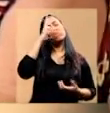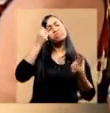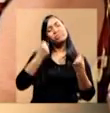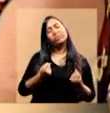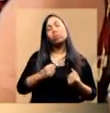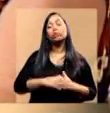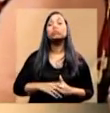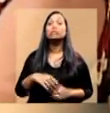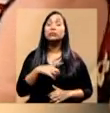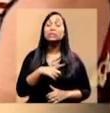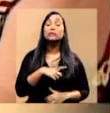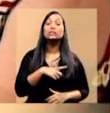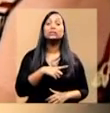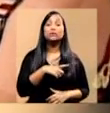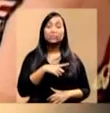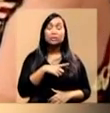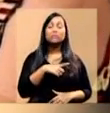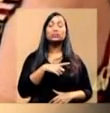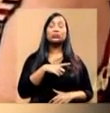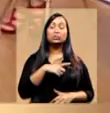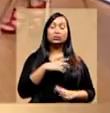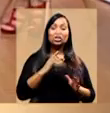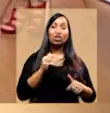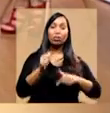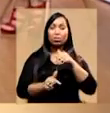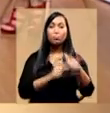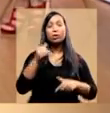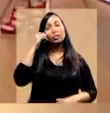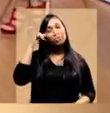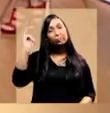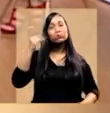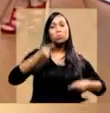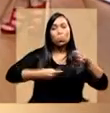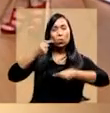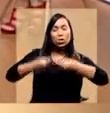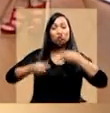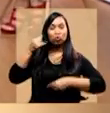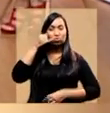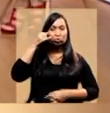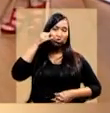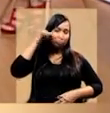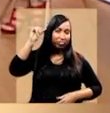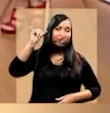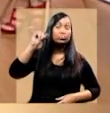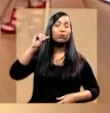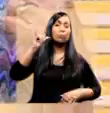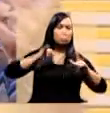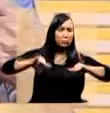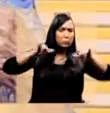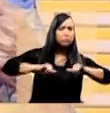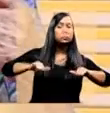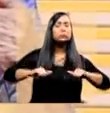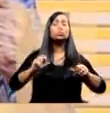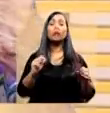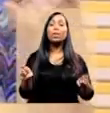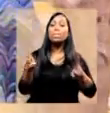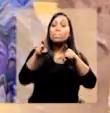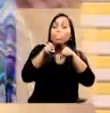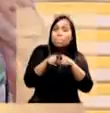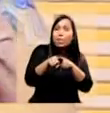forte, né? Nós estamos trabalhando na prevenção, com políticas de prevenção, em